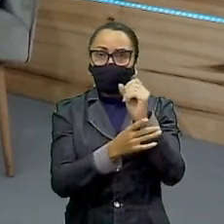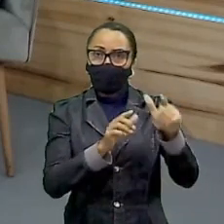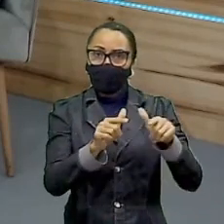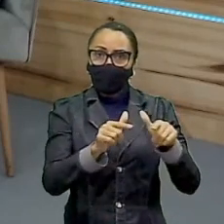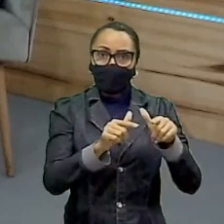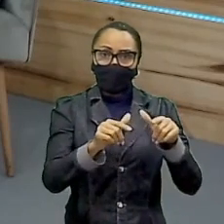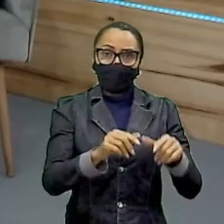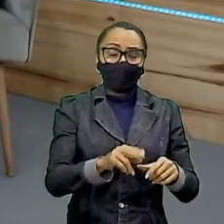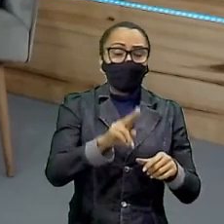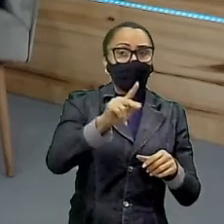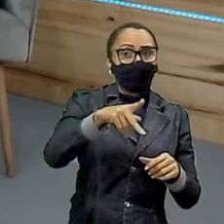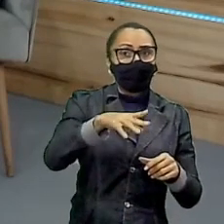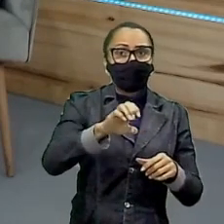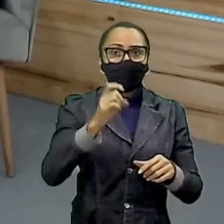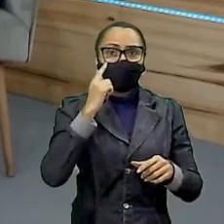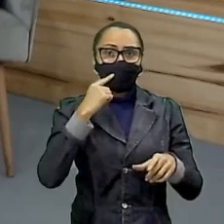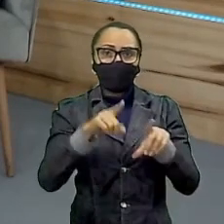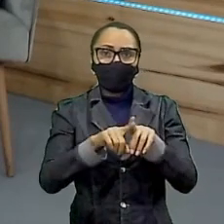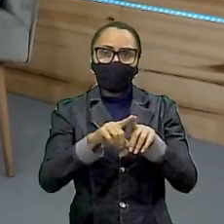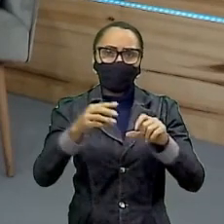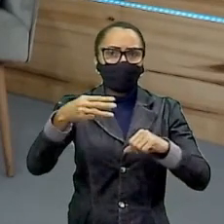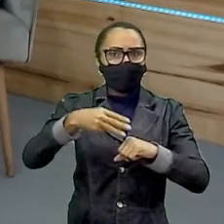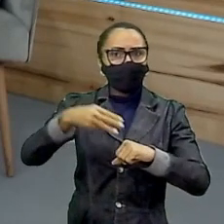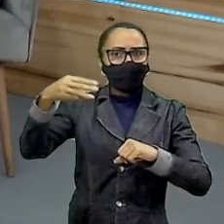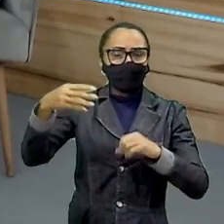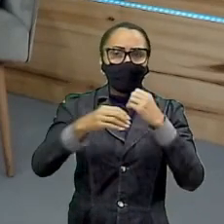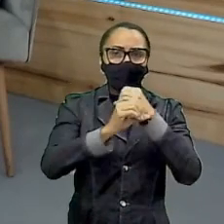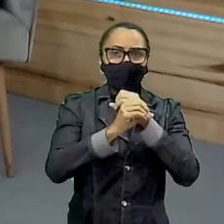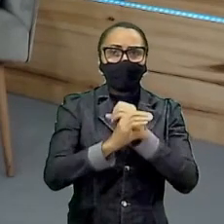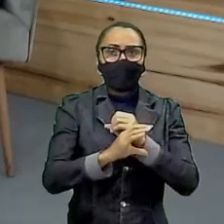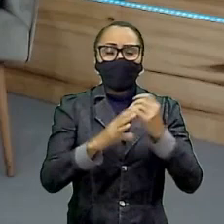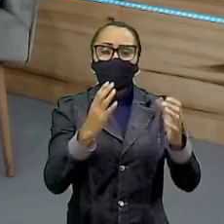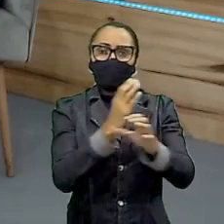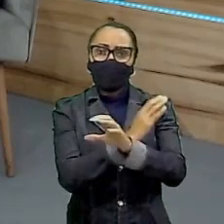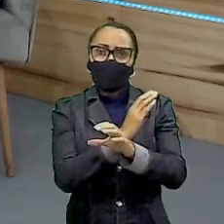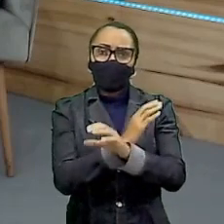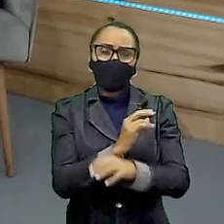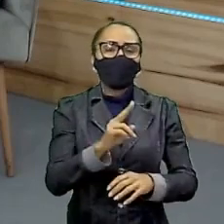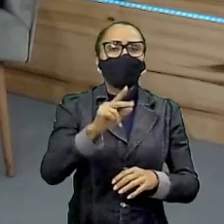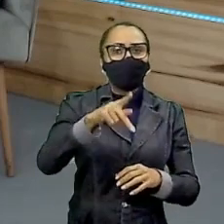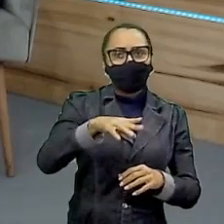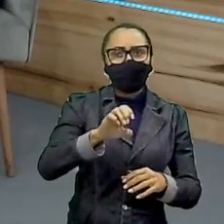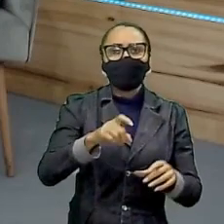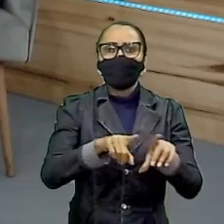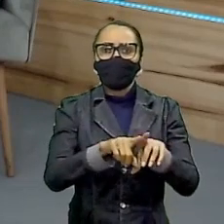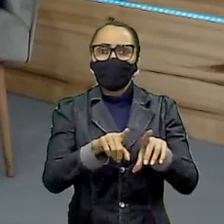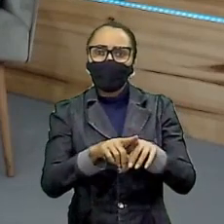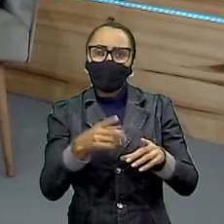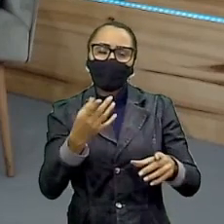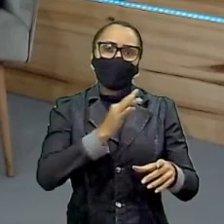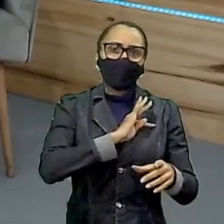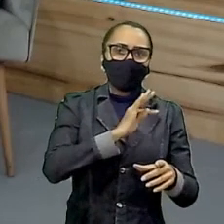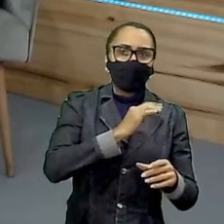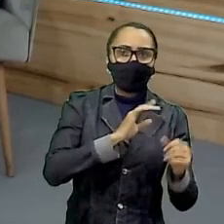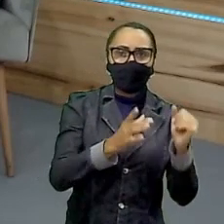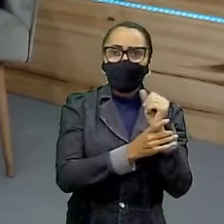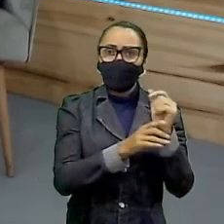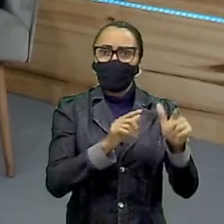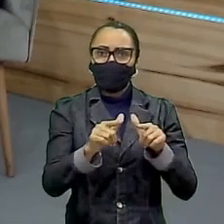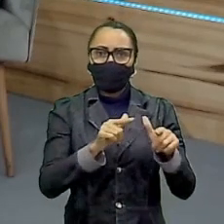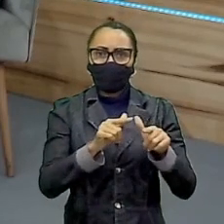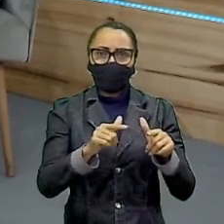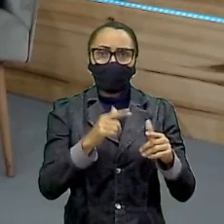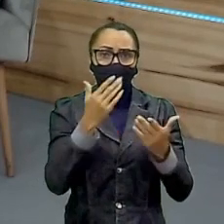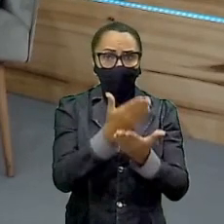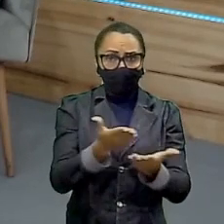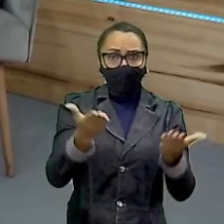pela UPE e também tem mestrado em engenharia civil, também pela UPE. Ela é técnica em segurança do trabalho, assim como